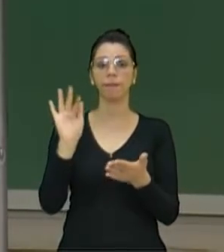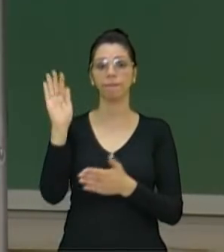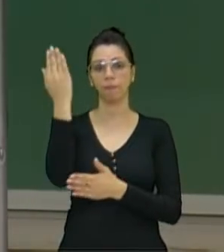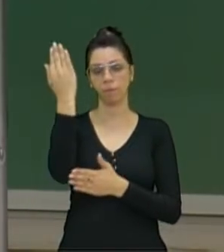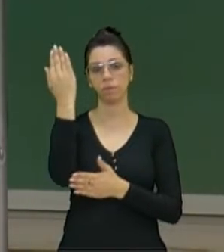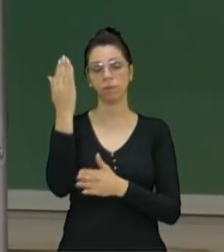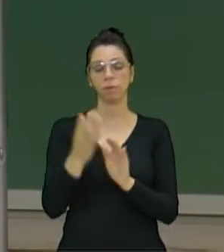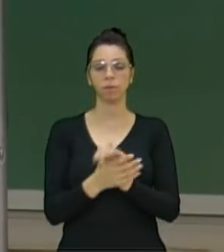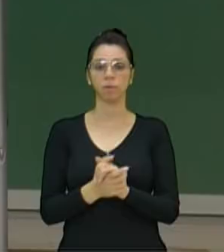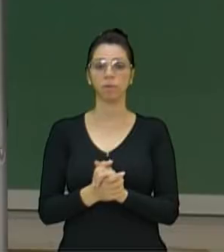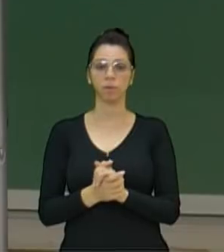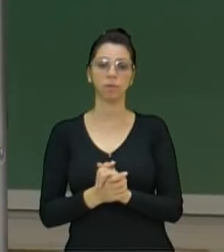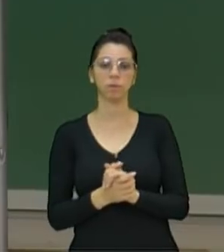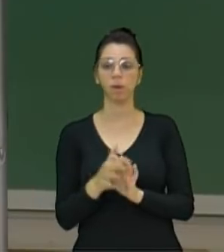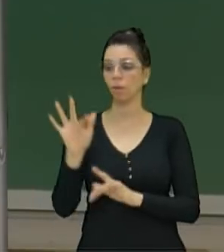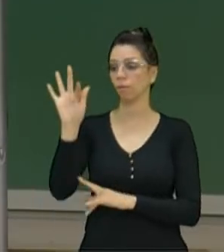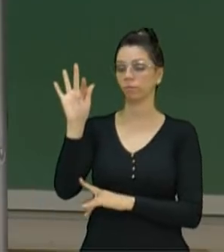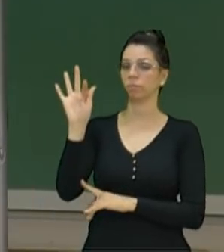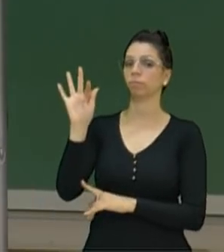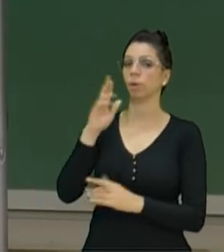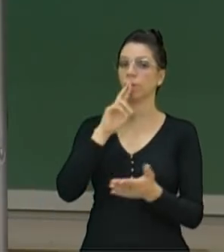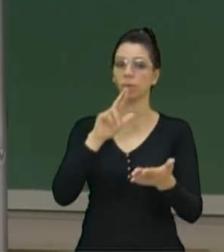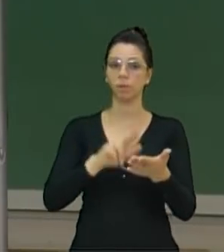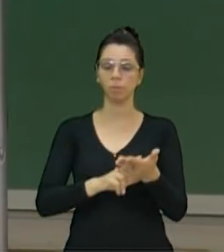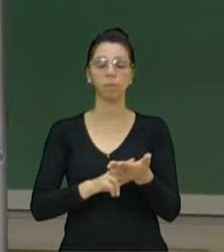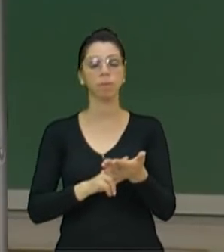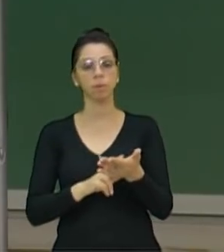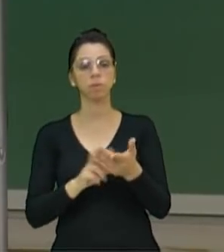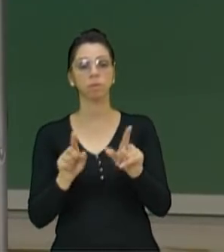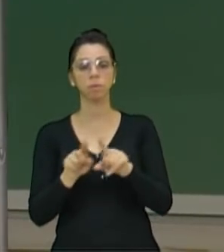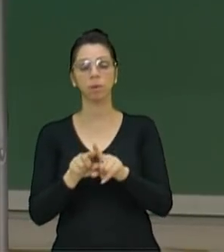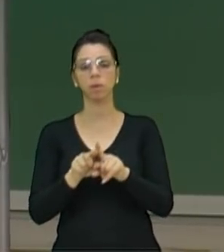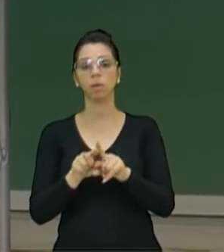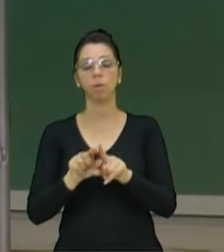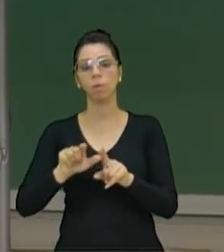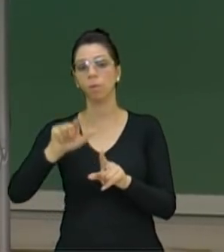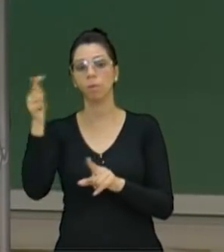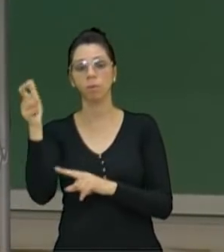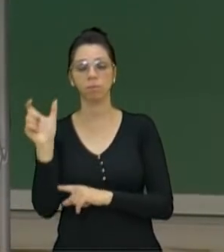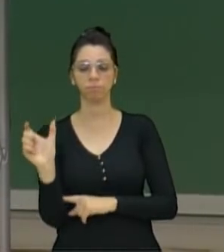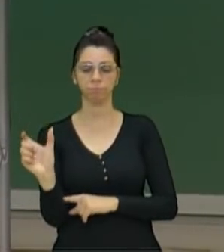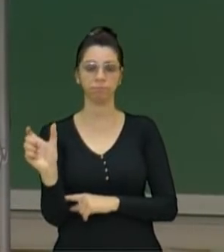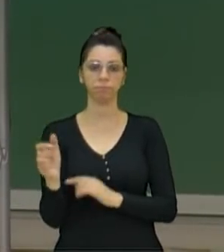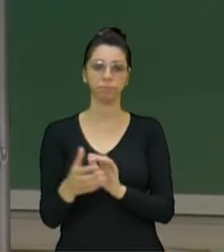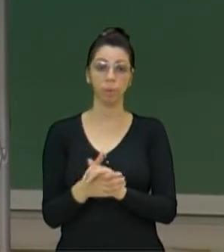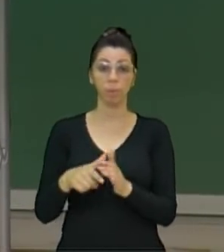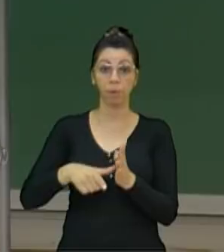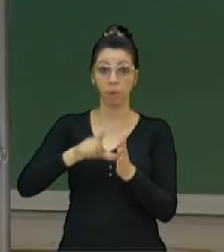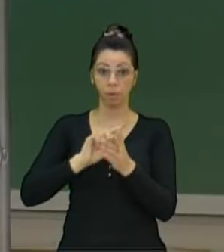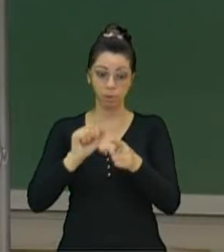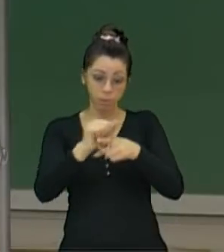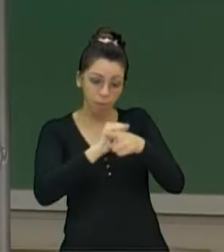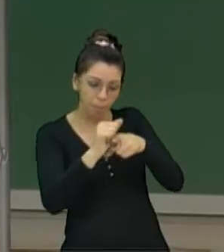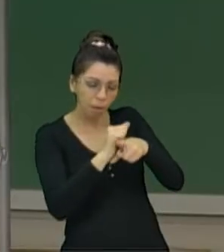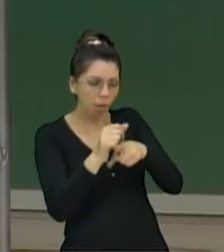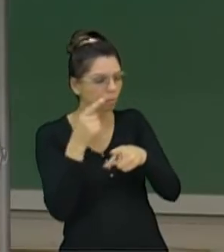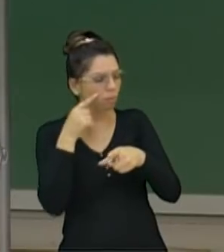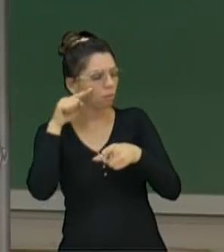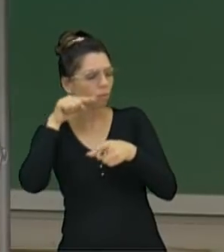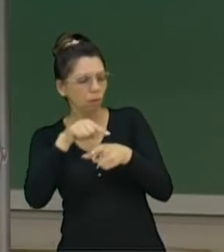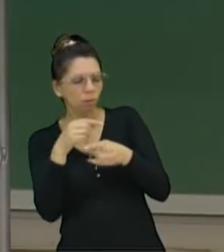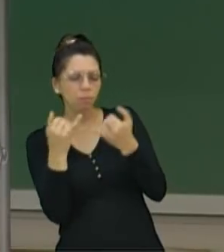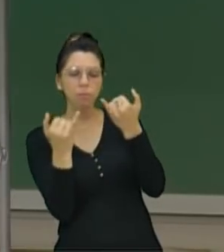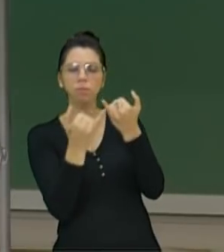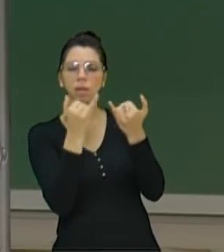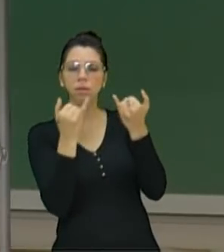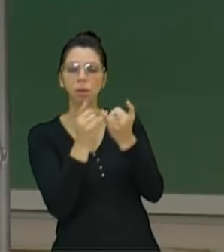ter colocado a resposta correta, só que com outras palavras também, tá? Então, antes de você apagar aí, né, dá uma olhadinha, às vezes só